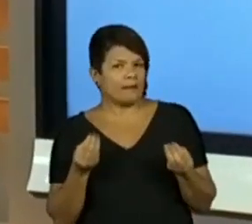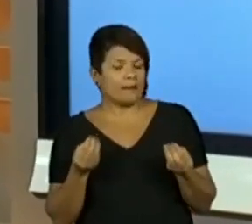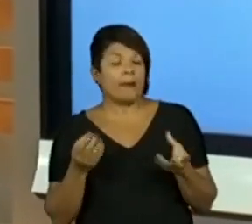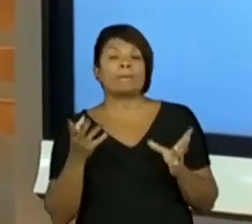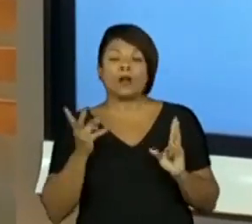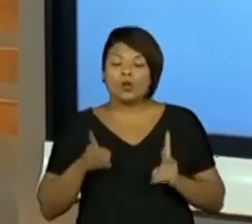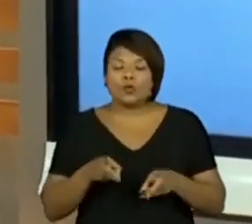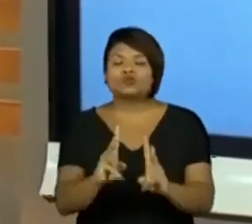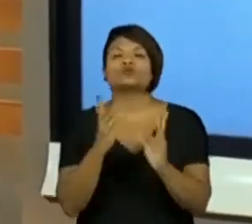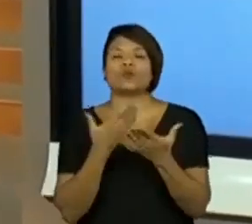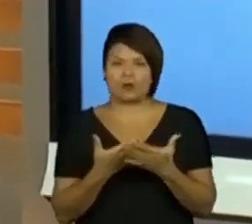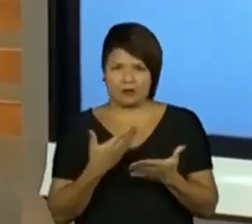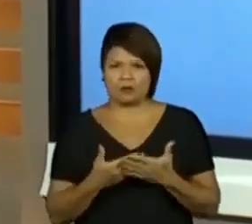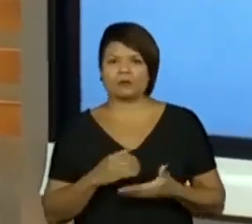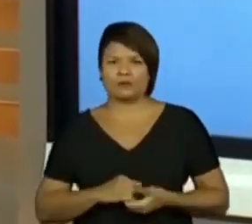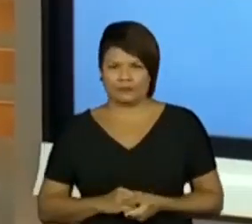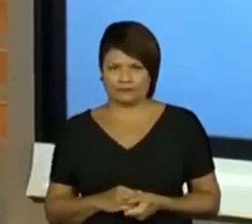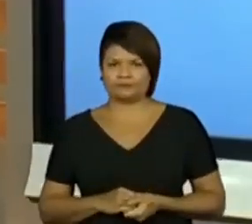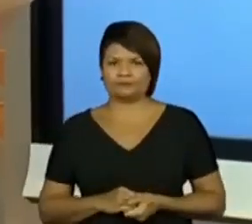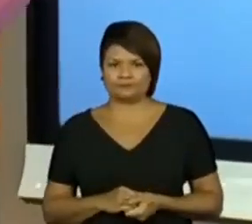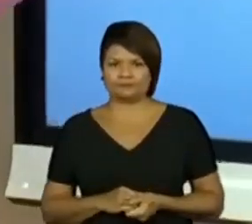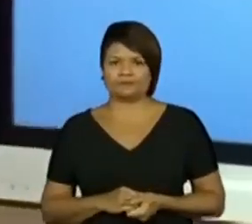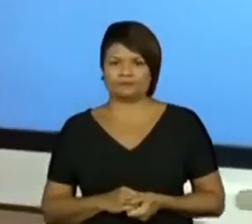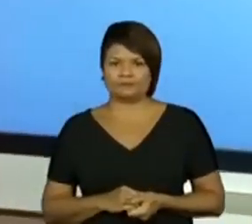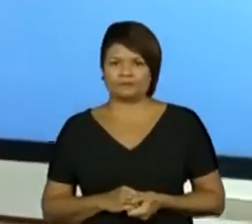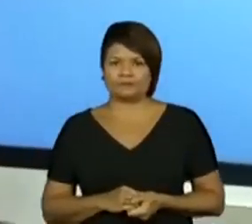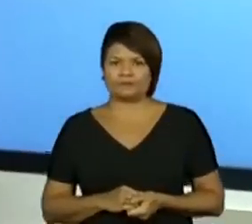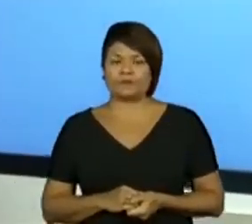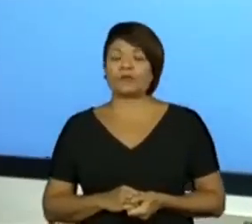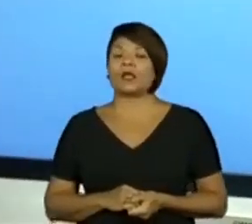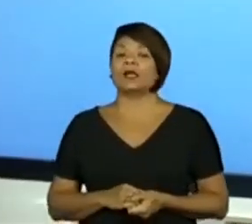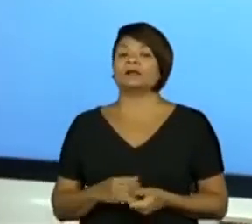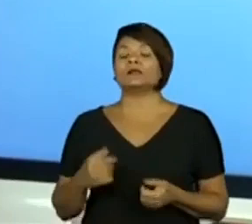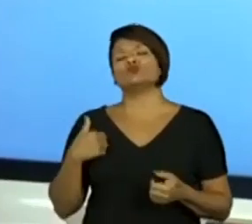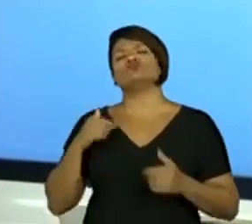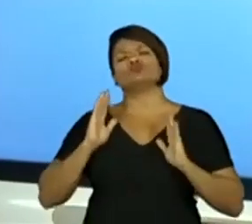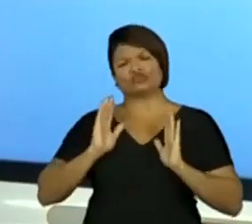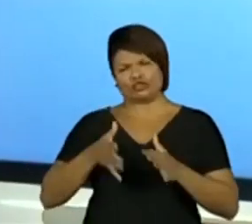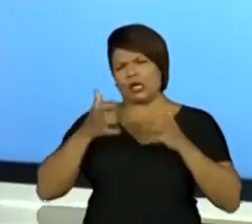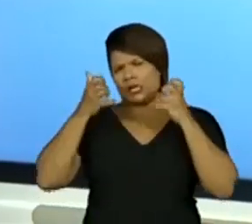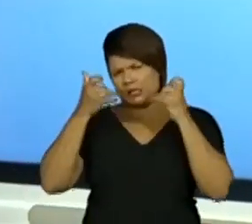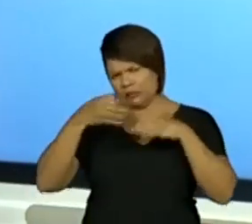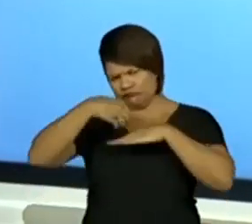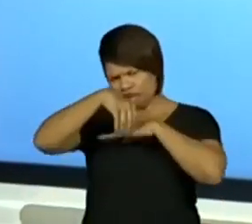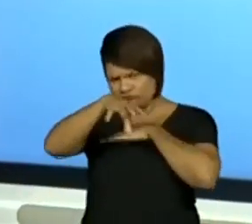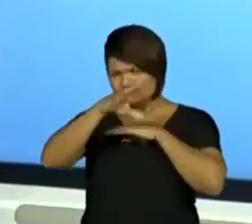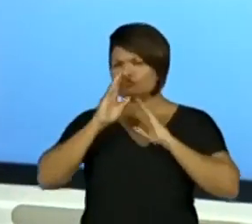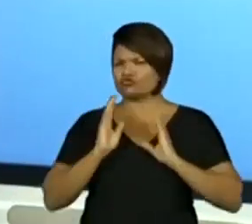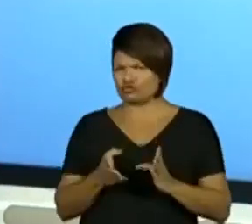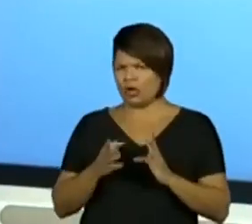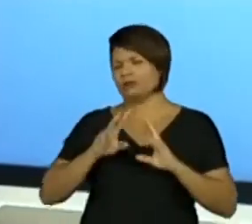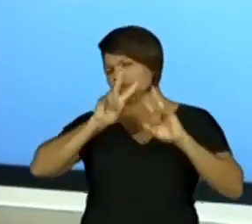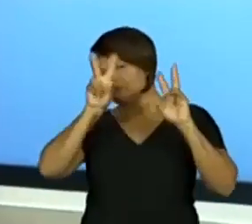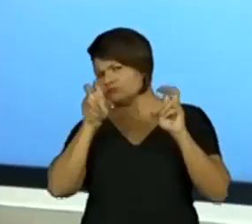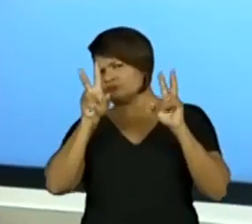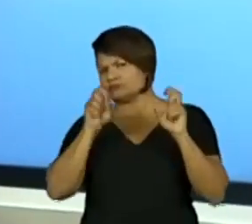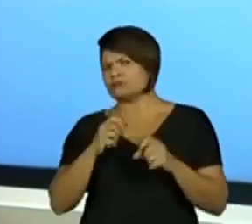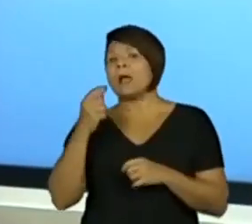dar prosseguimento à aula. Então, como eu disse, nós vamos conversar